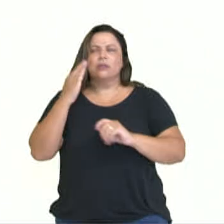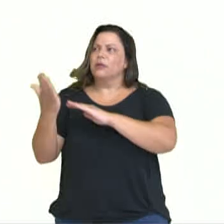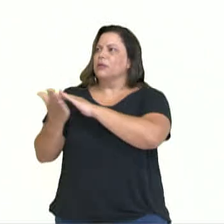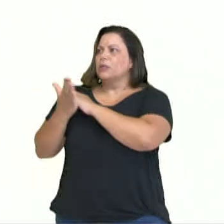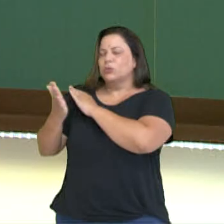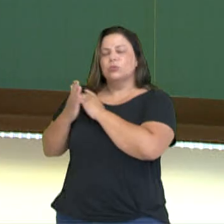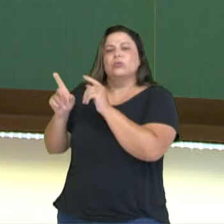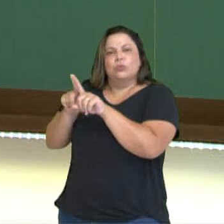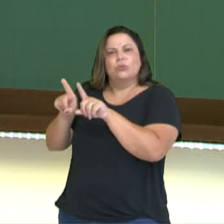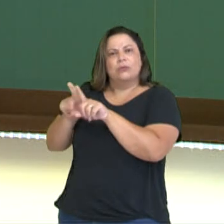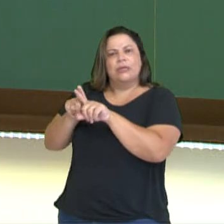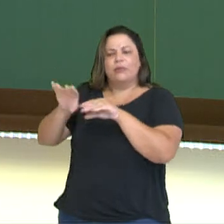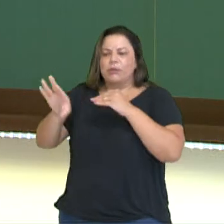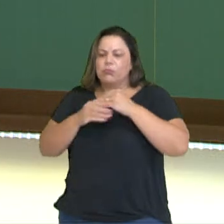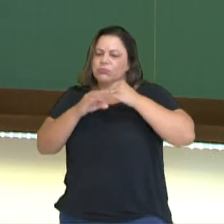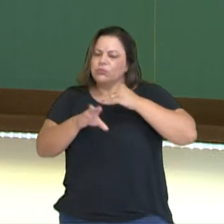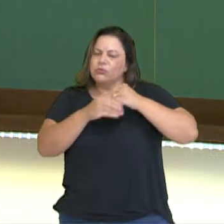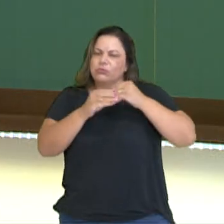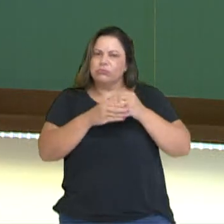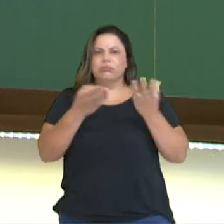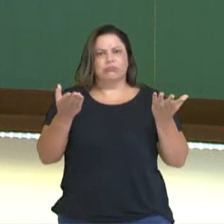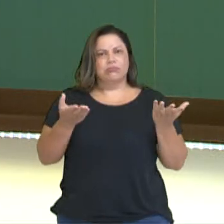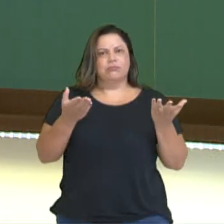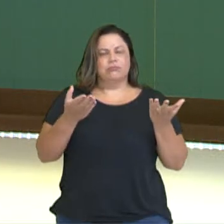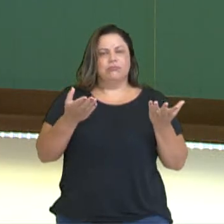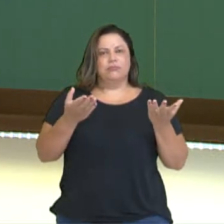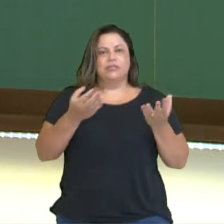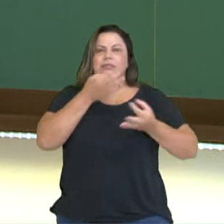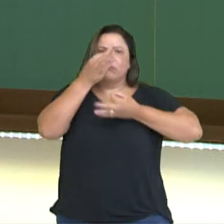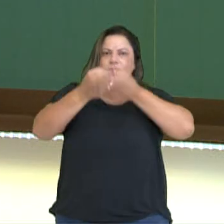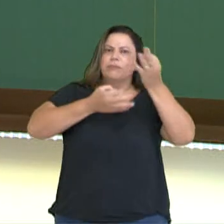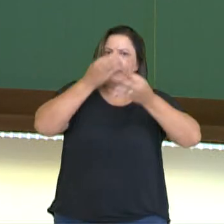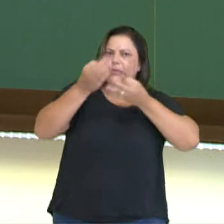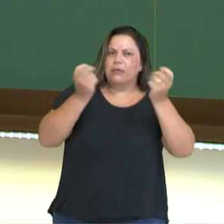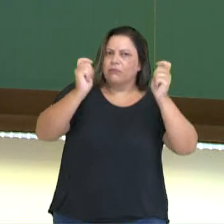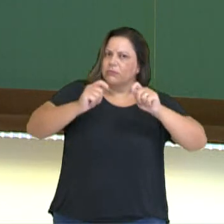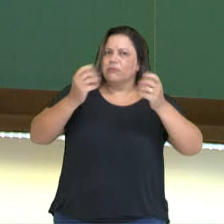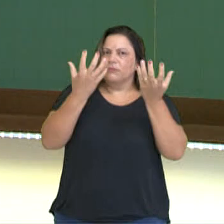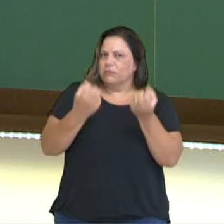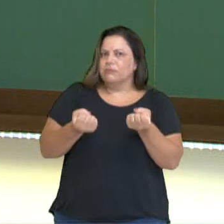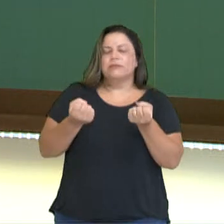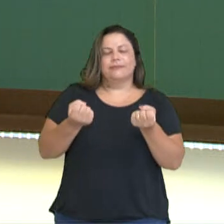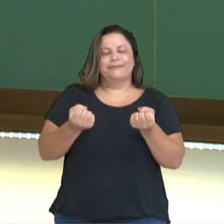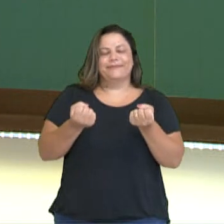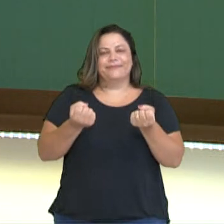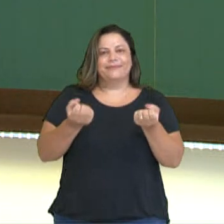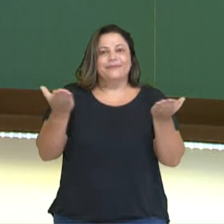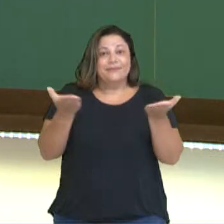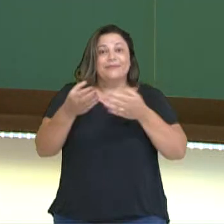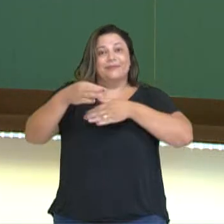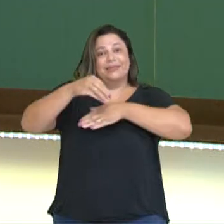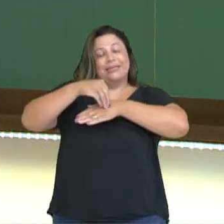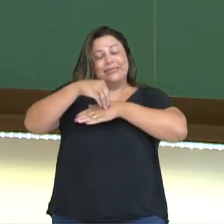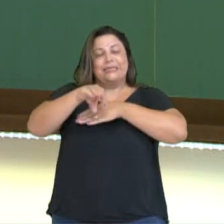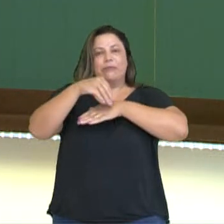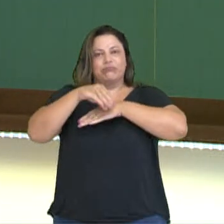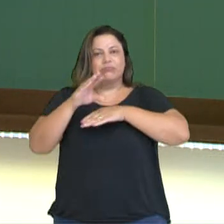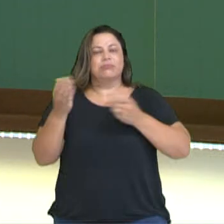seu soneto, pode criticar também, as críticas são aceitas nesse caso, né? Então esta é a sugestão. Lembrando